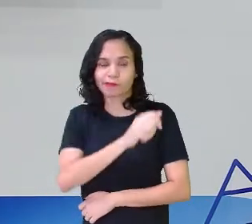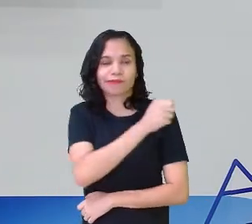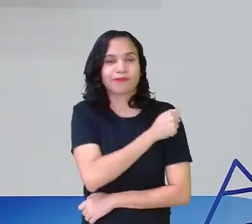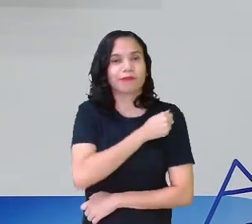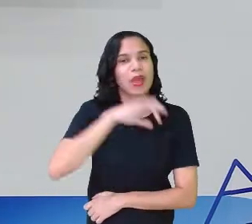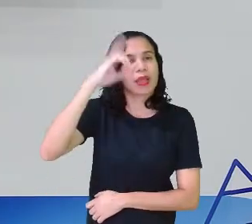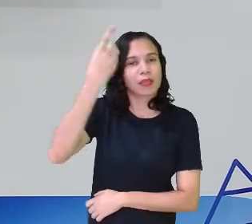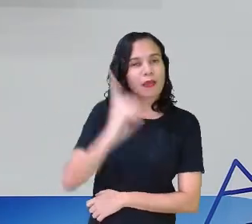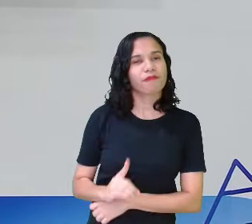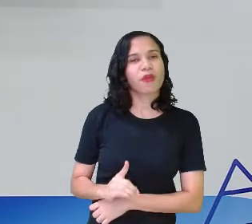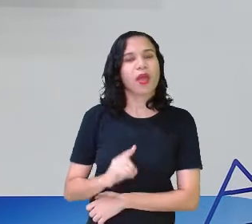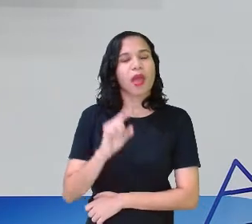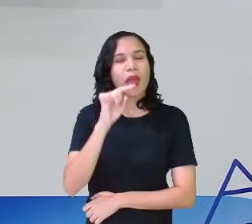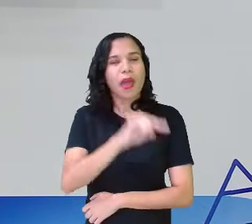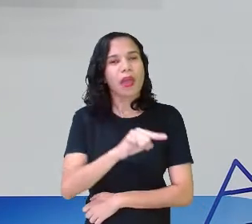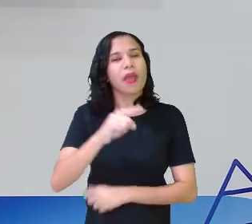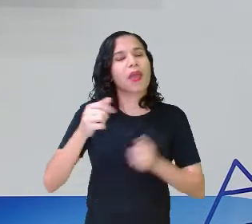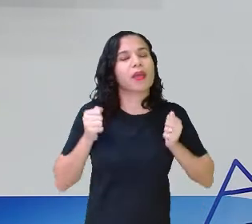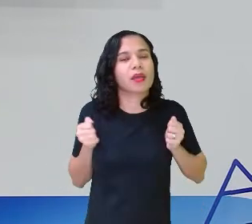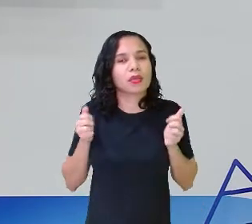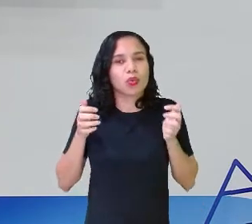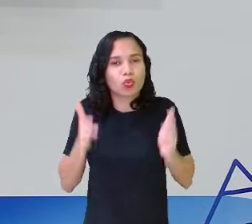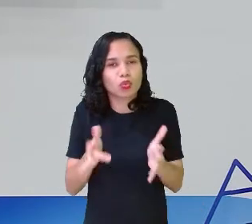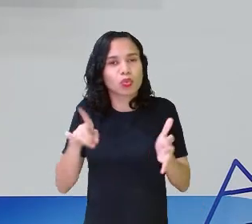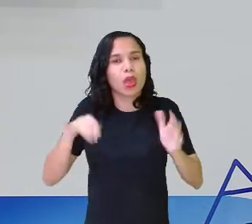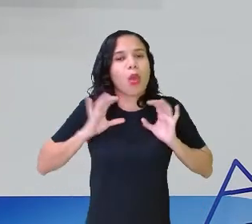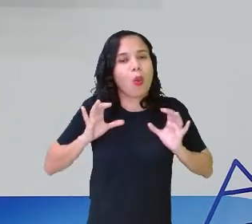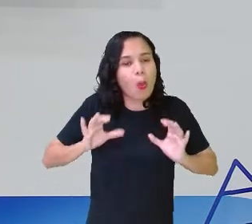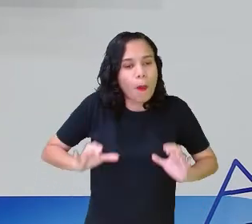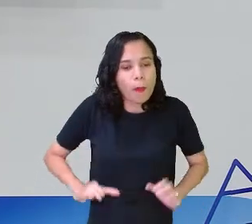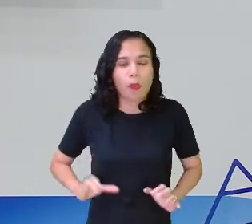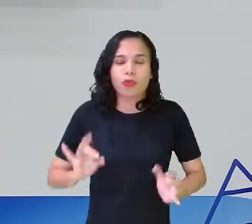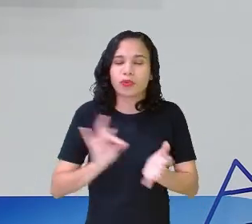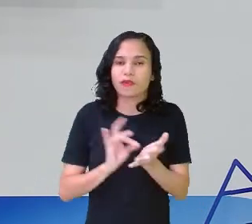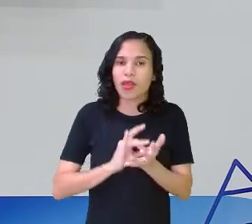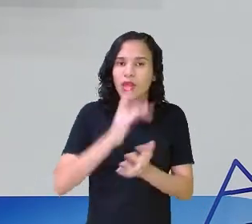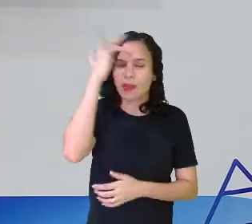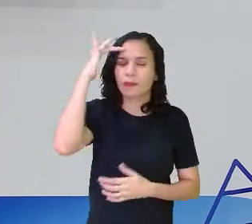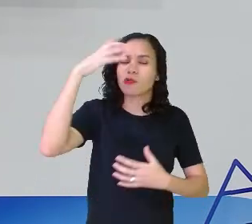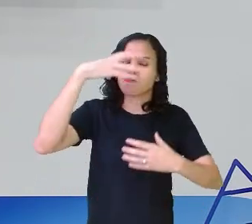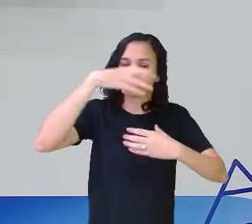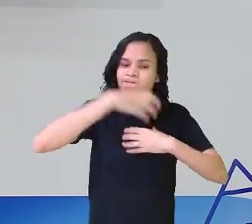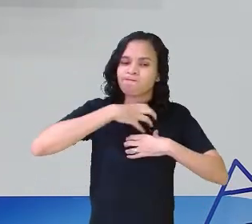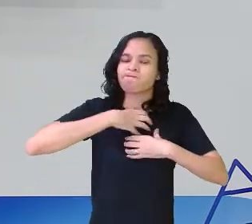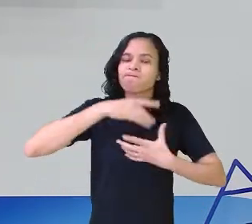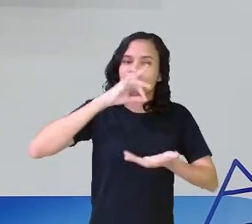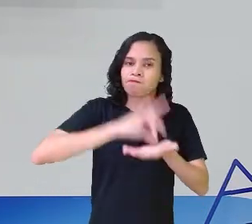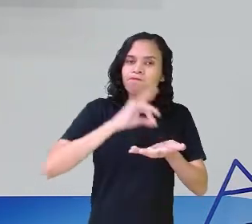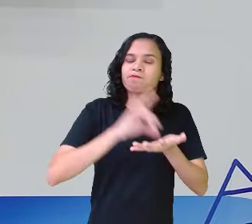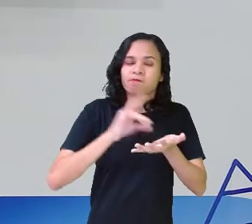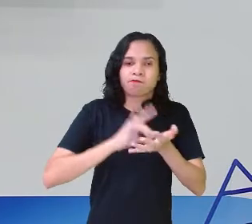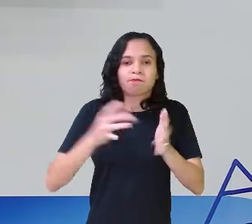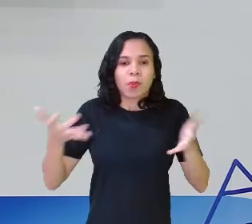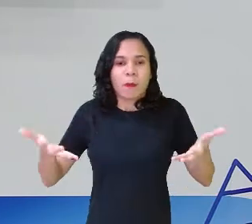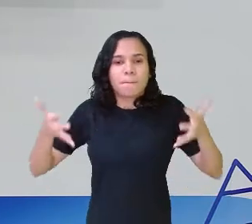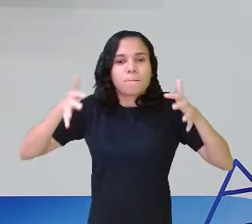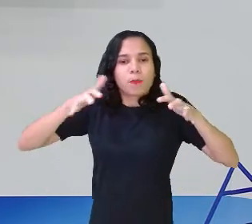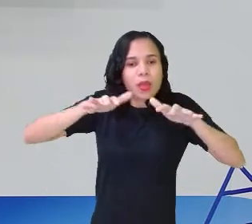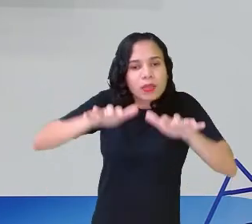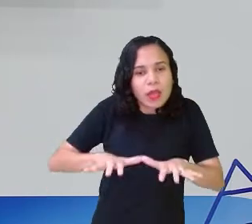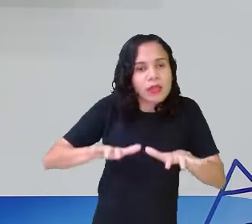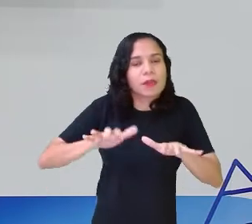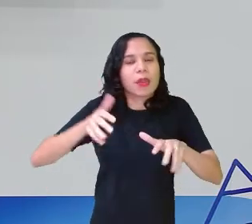são atitudes que fazem com que de verdade, eles estejam inseridos no ambiente,